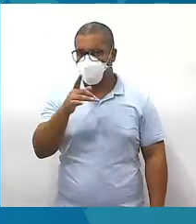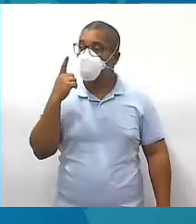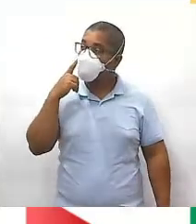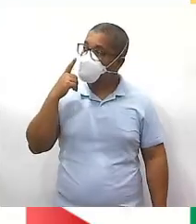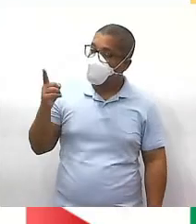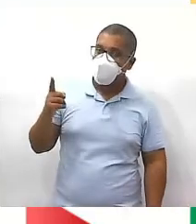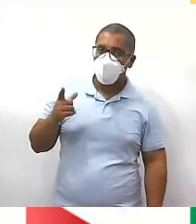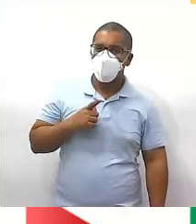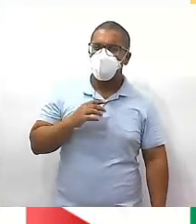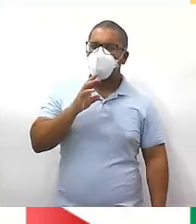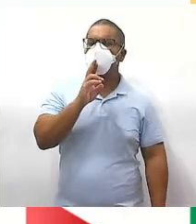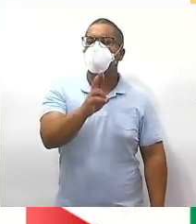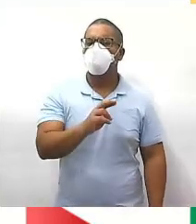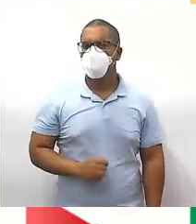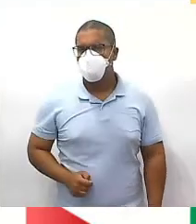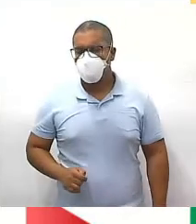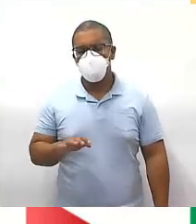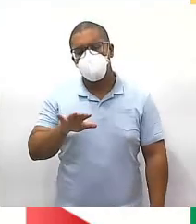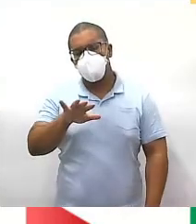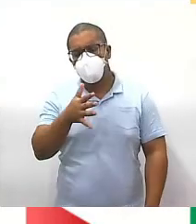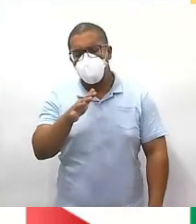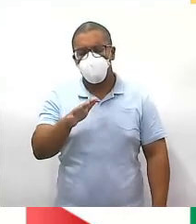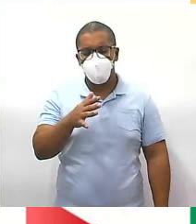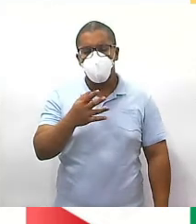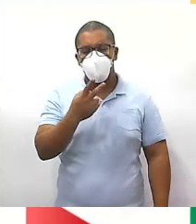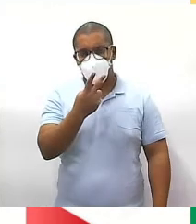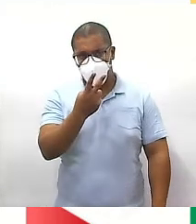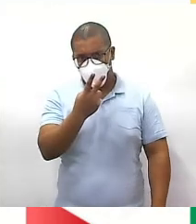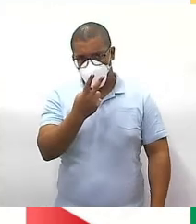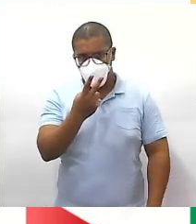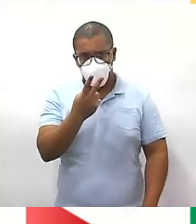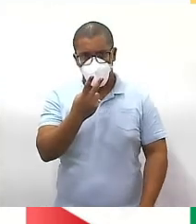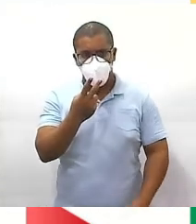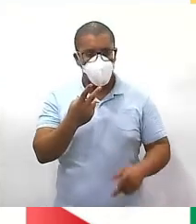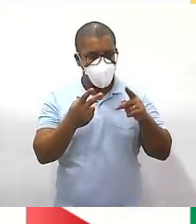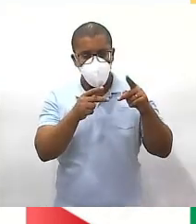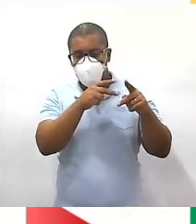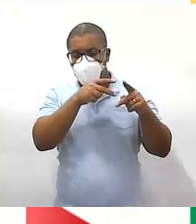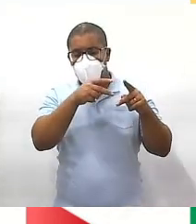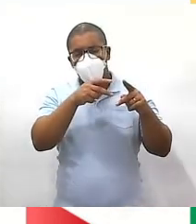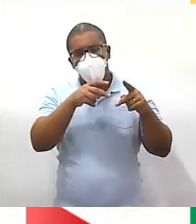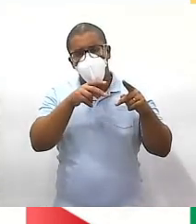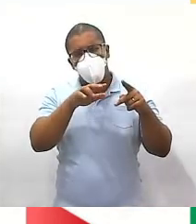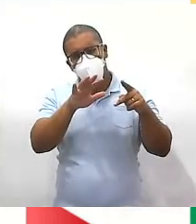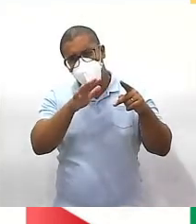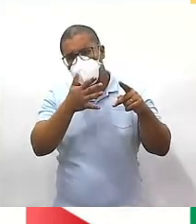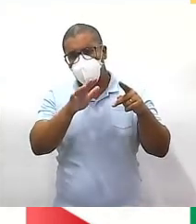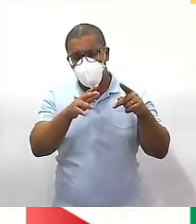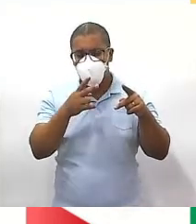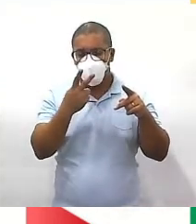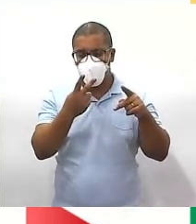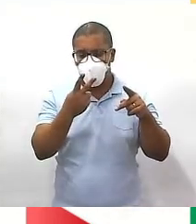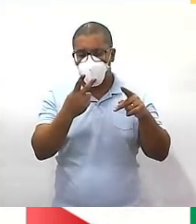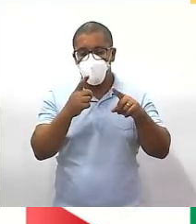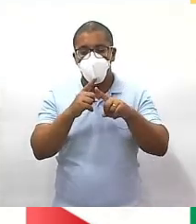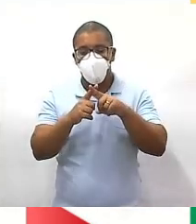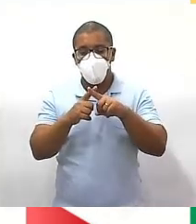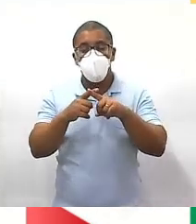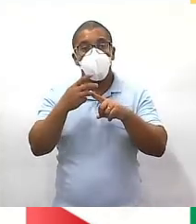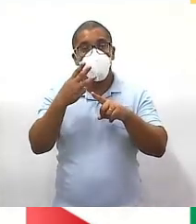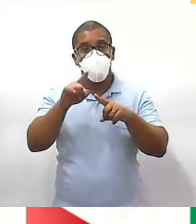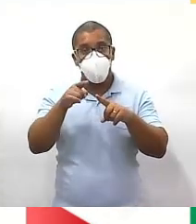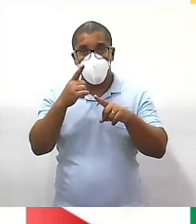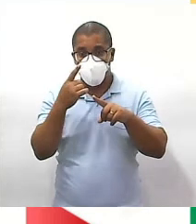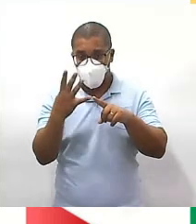ó. Solução: aproximadamente 2 vezes 3,14. Por que aproximado? Porque o valor de π não é exato, é um